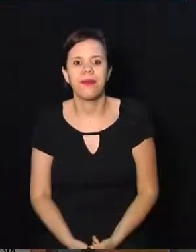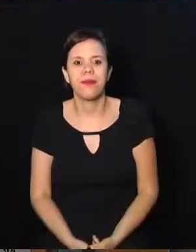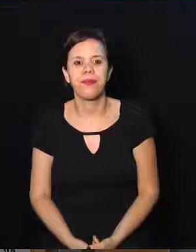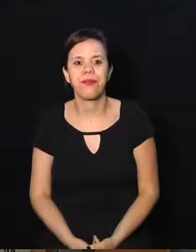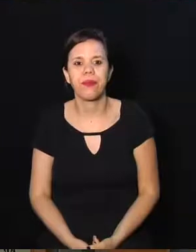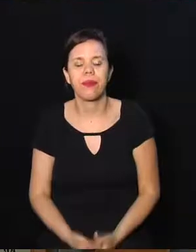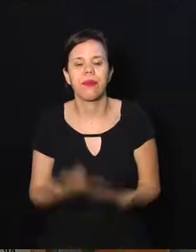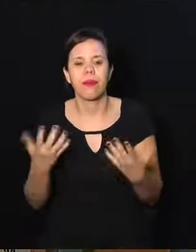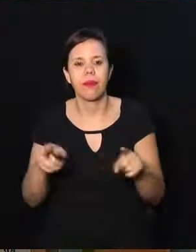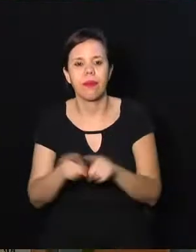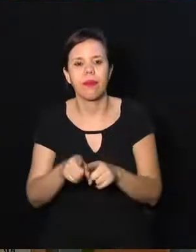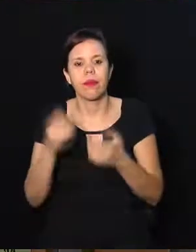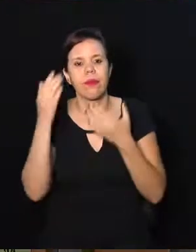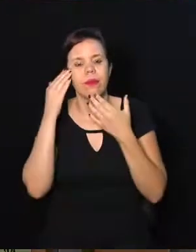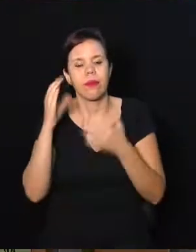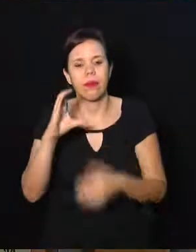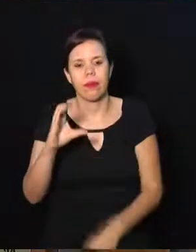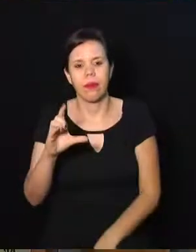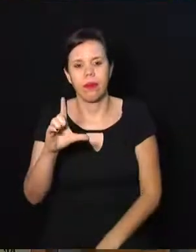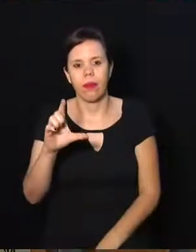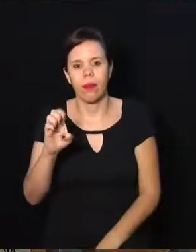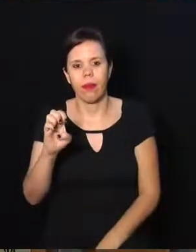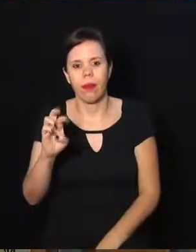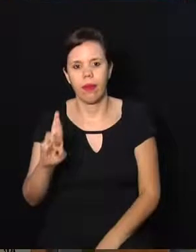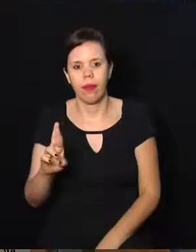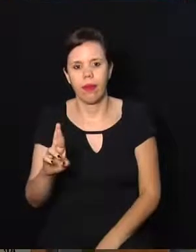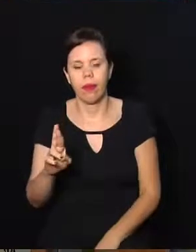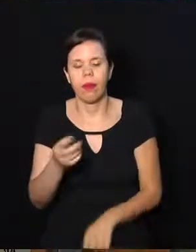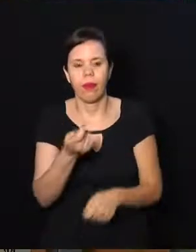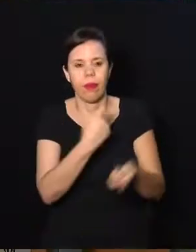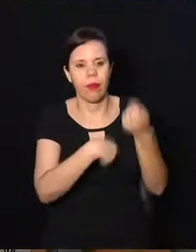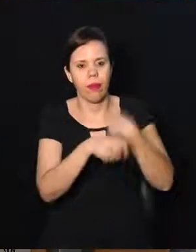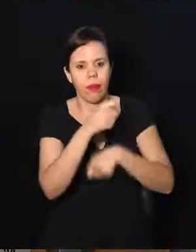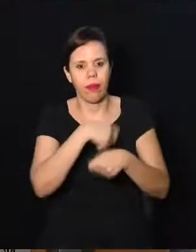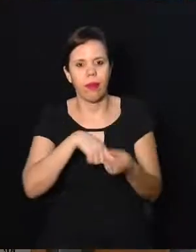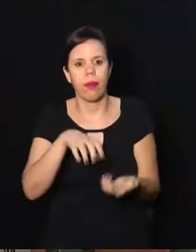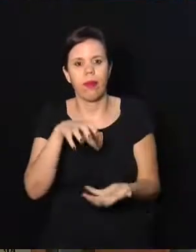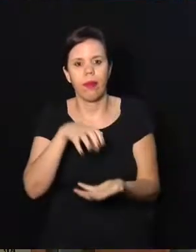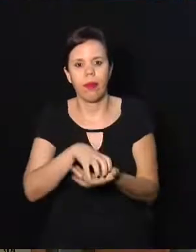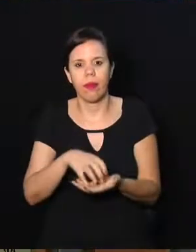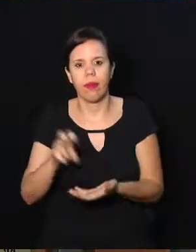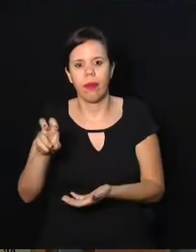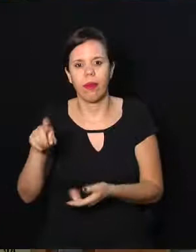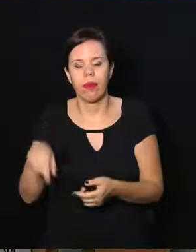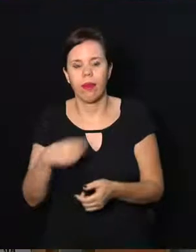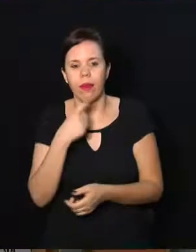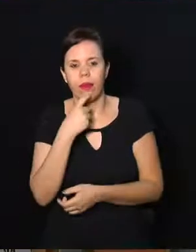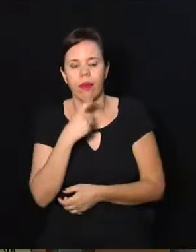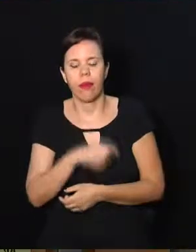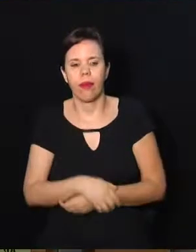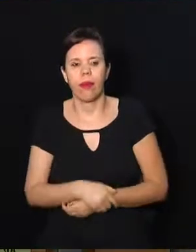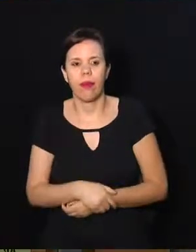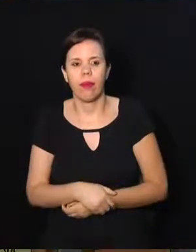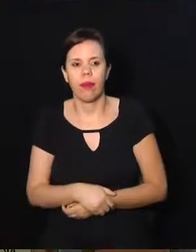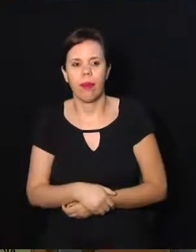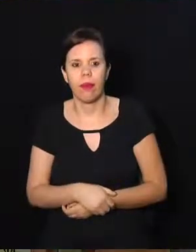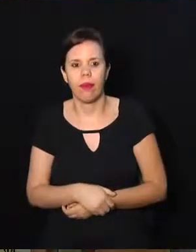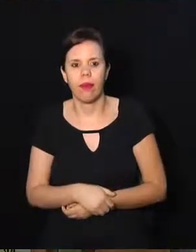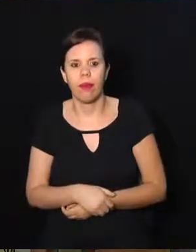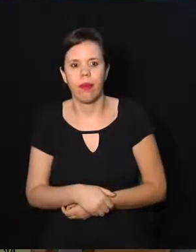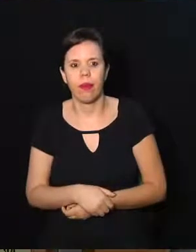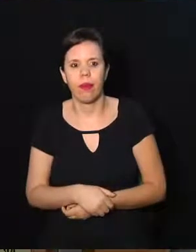Quero aqui agradecer a presença do Kleber, administrador regional 5, e também